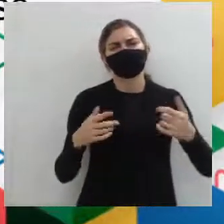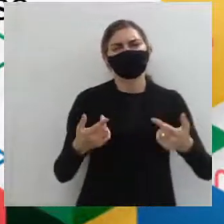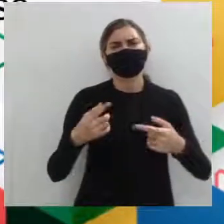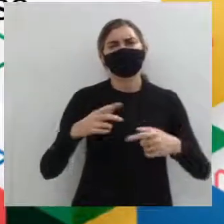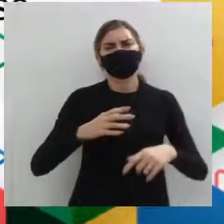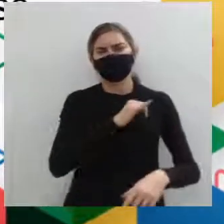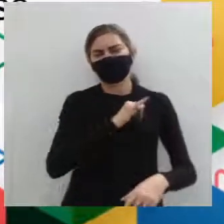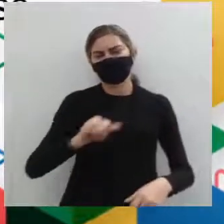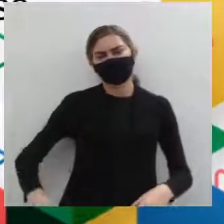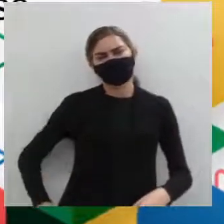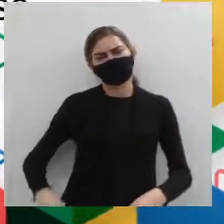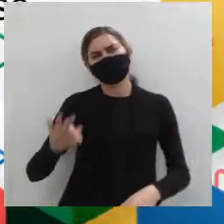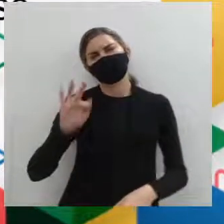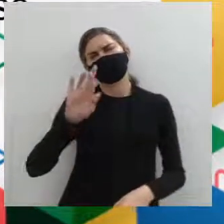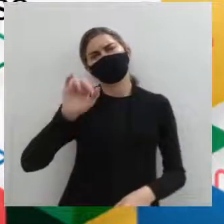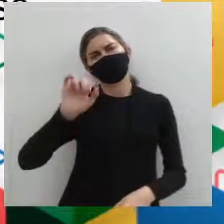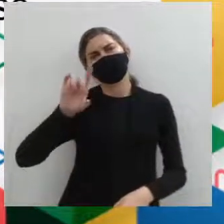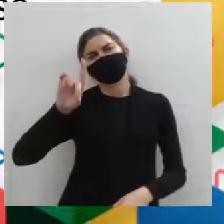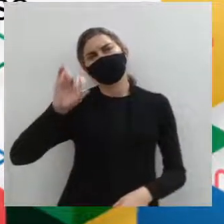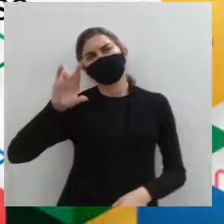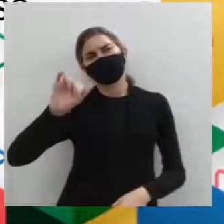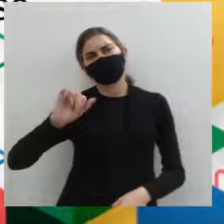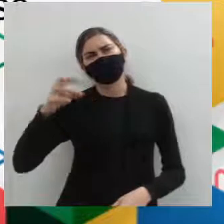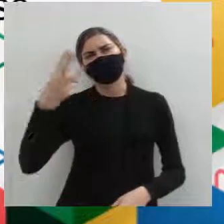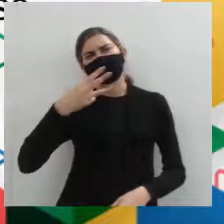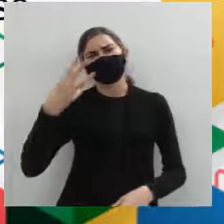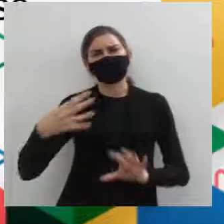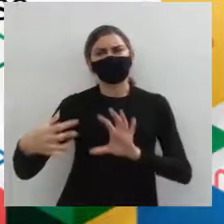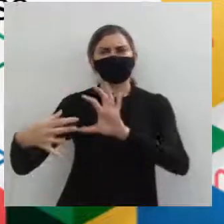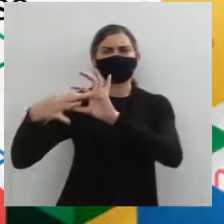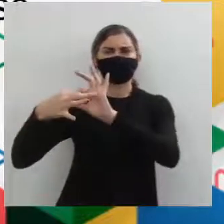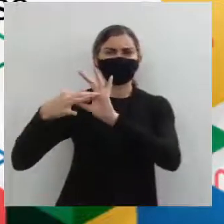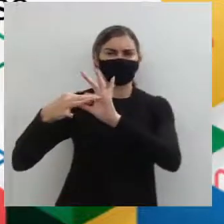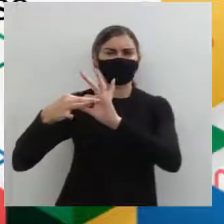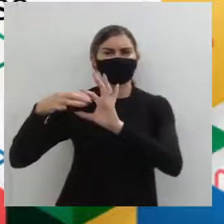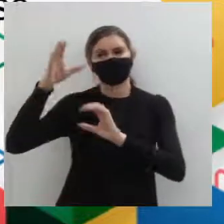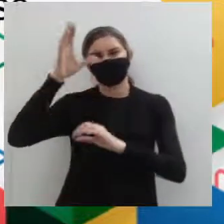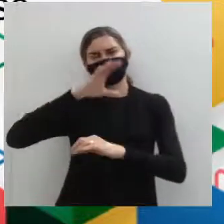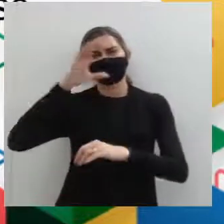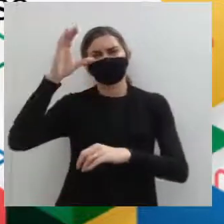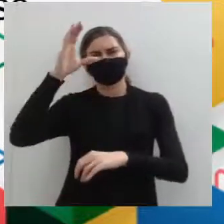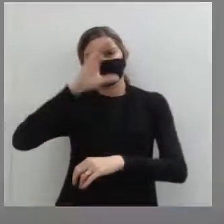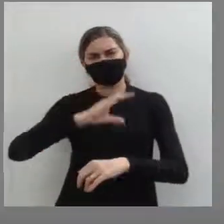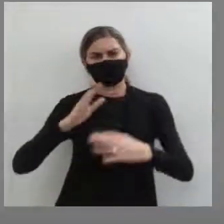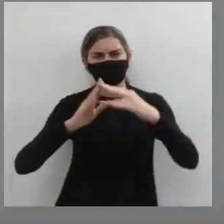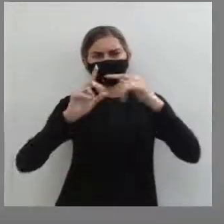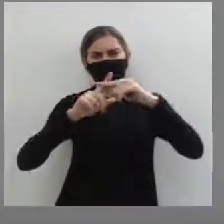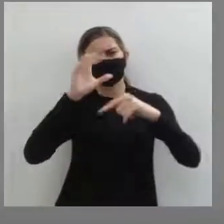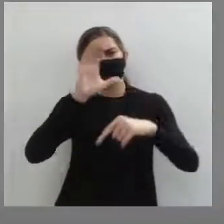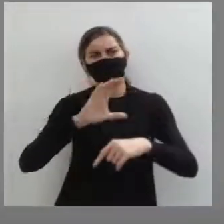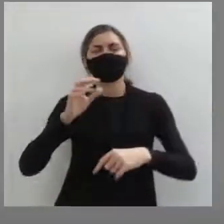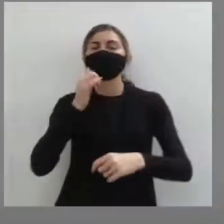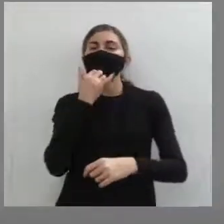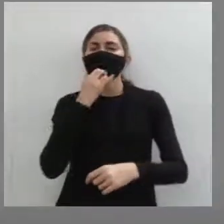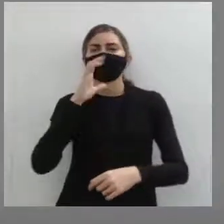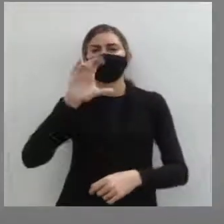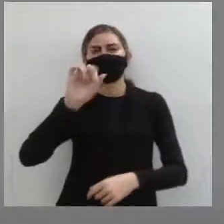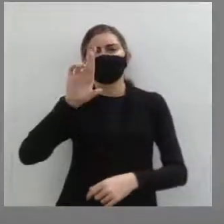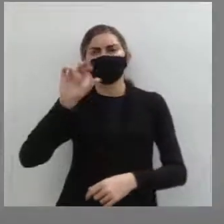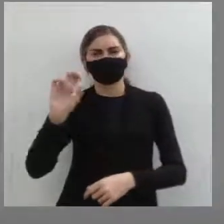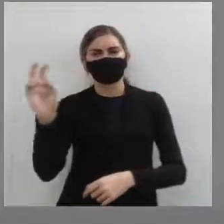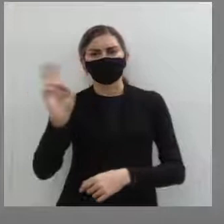imperador Frederico III, que tinha fortes ligações com a Igreja Católica. Carlos V, que tinha